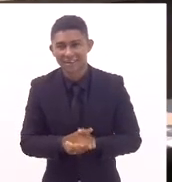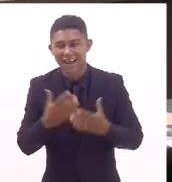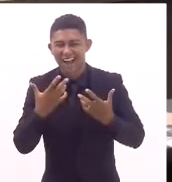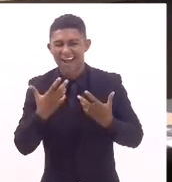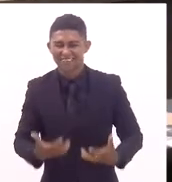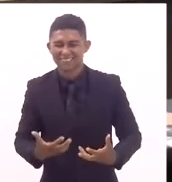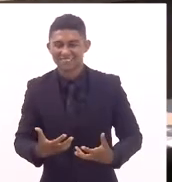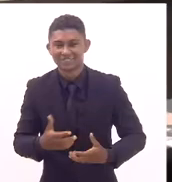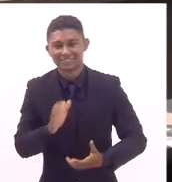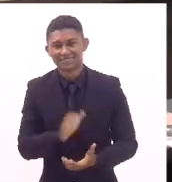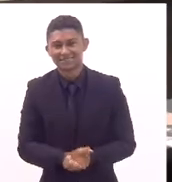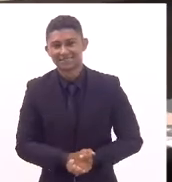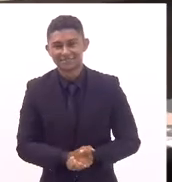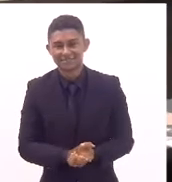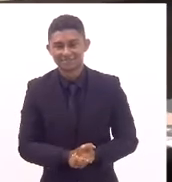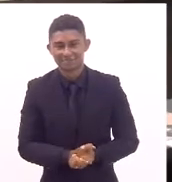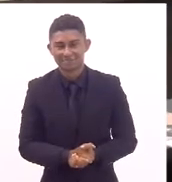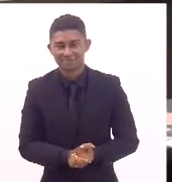e